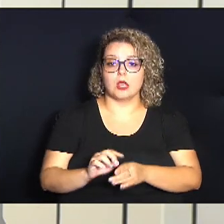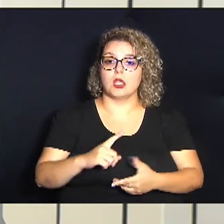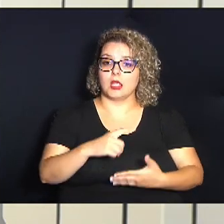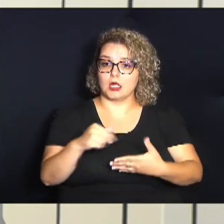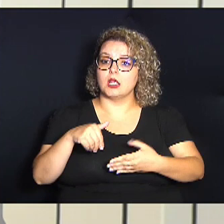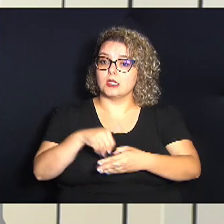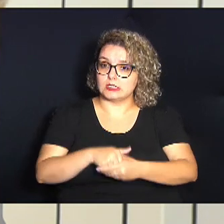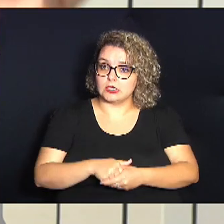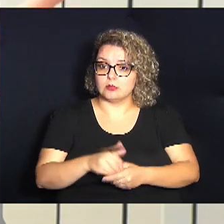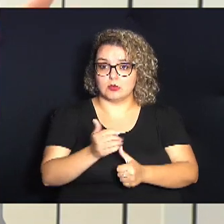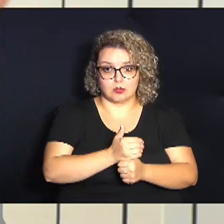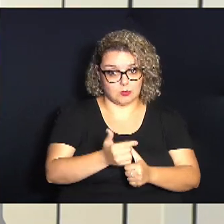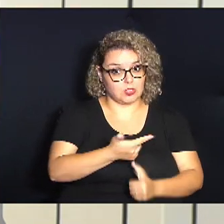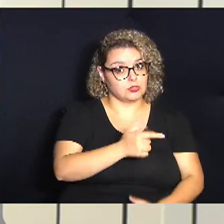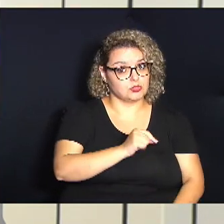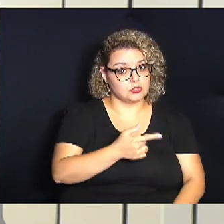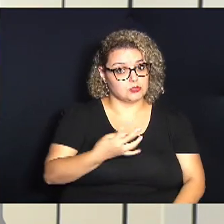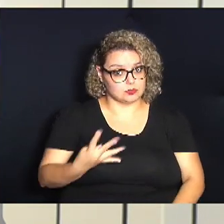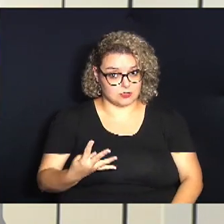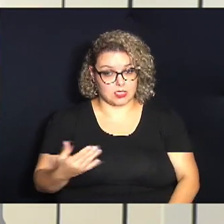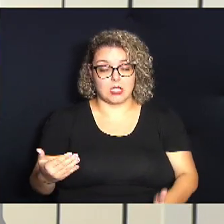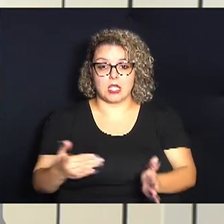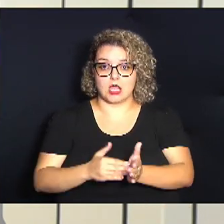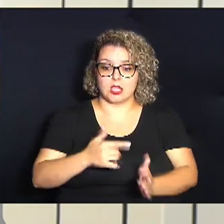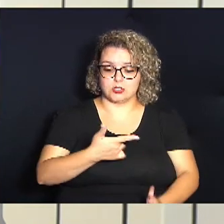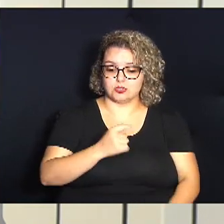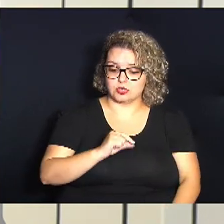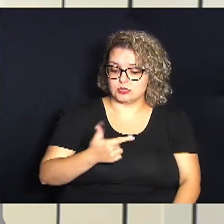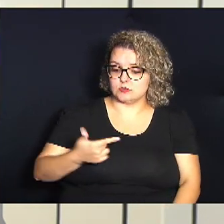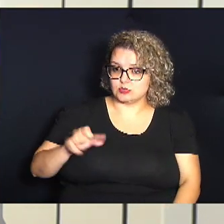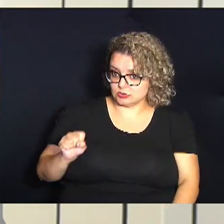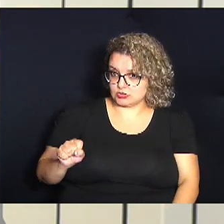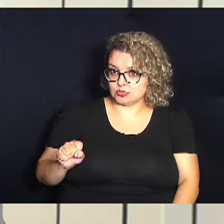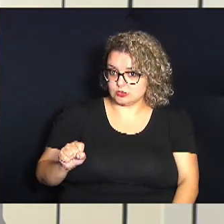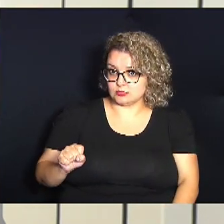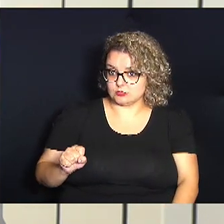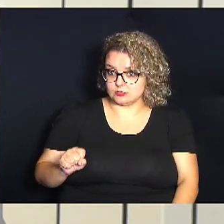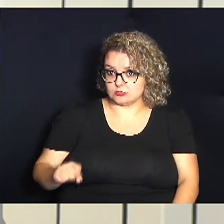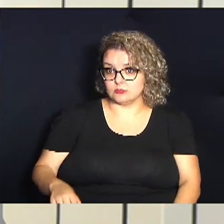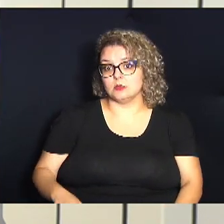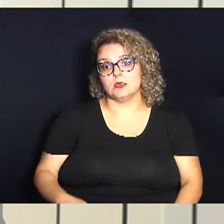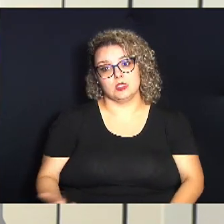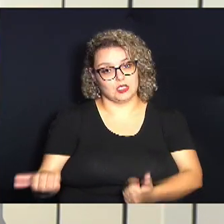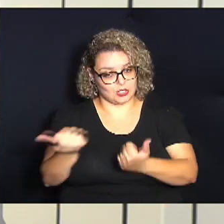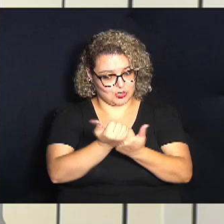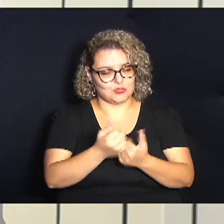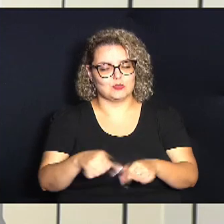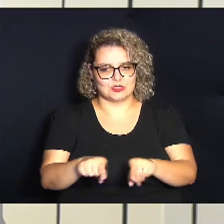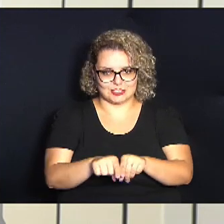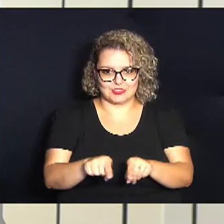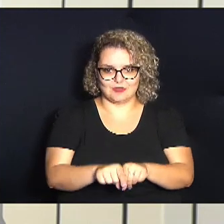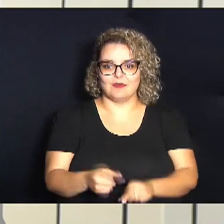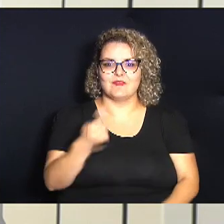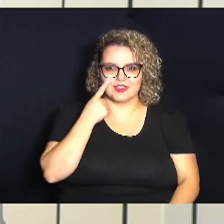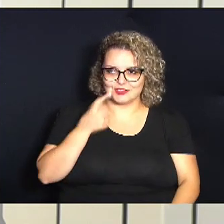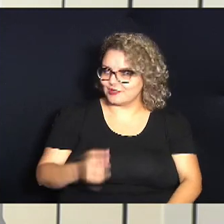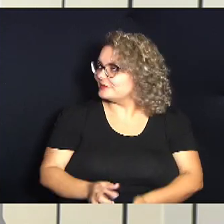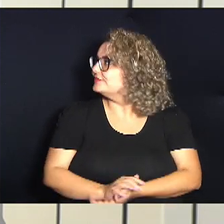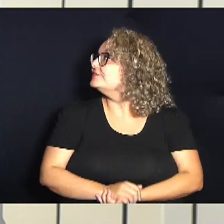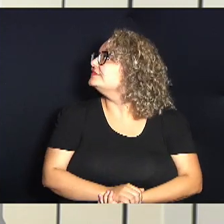para o mandato 2024 a 2028, além dos suplentes. Confira como foi.